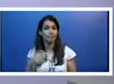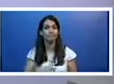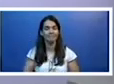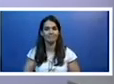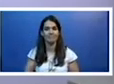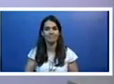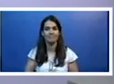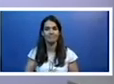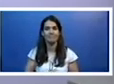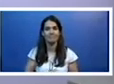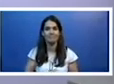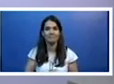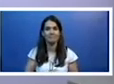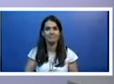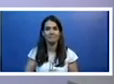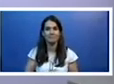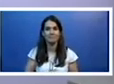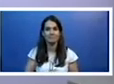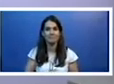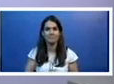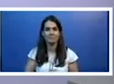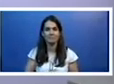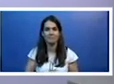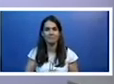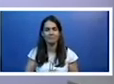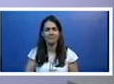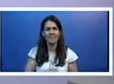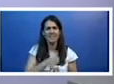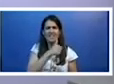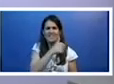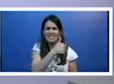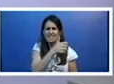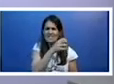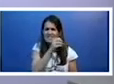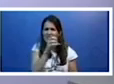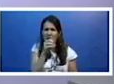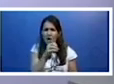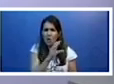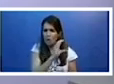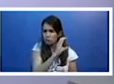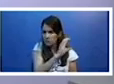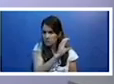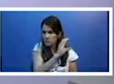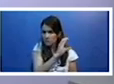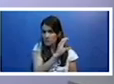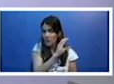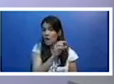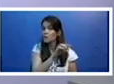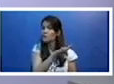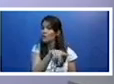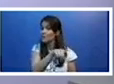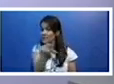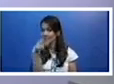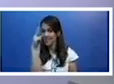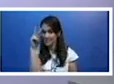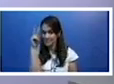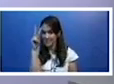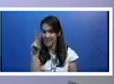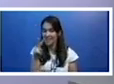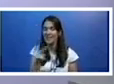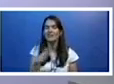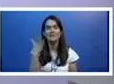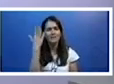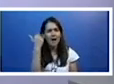hipotenusa. Mas, professor, 100 não é com C? Não, é só para vocês lembrarem mesmo. Tá, eu sei que 100